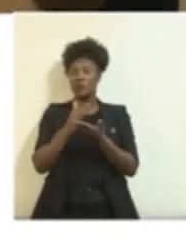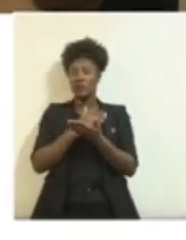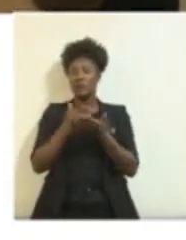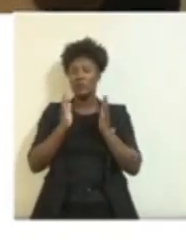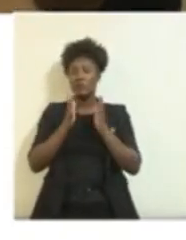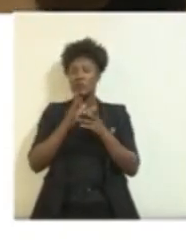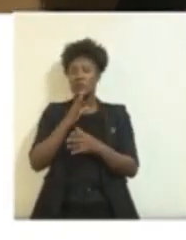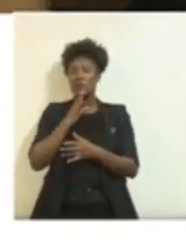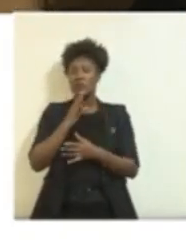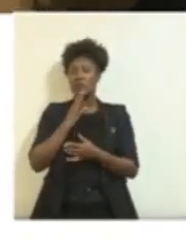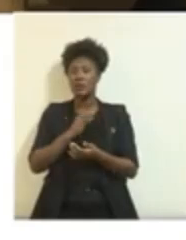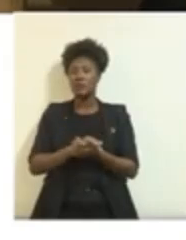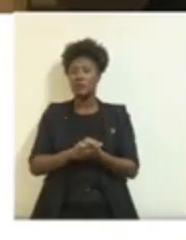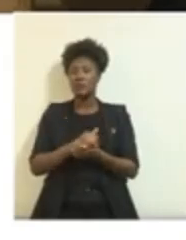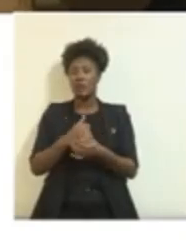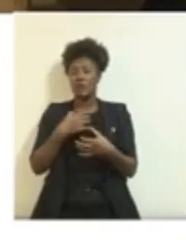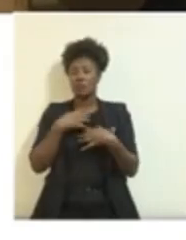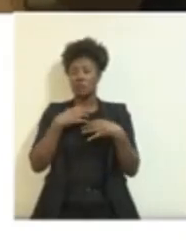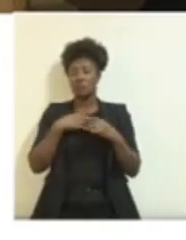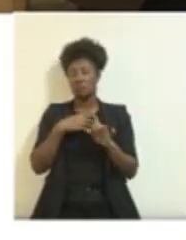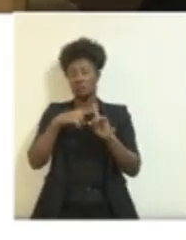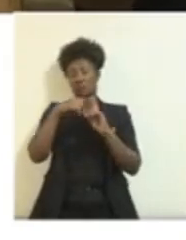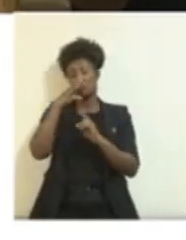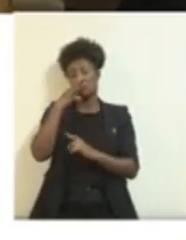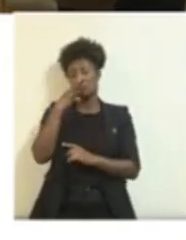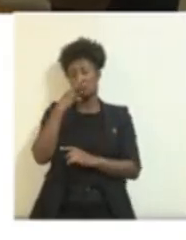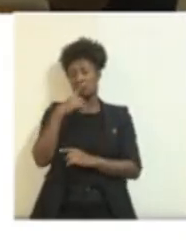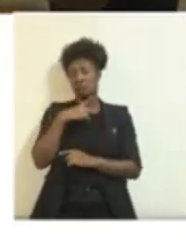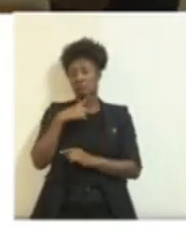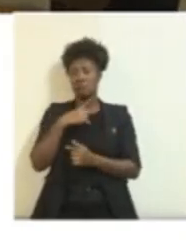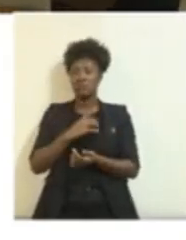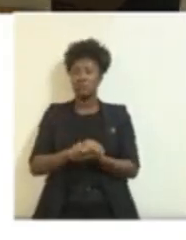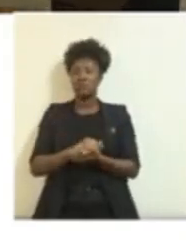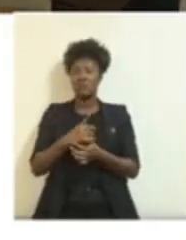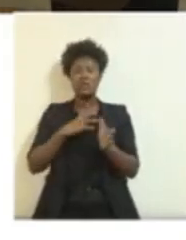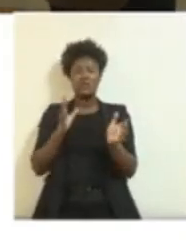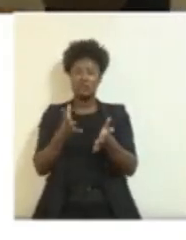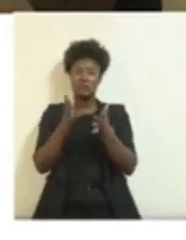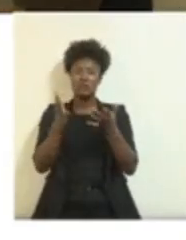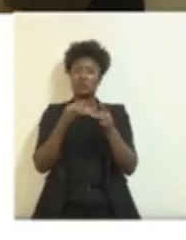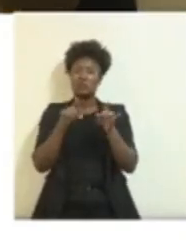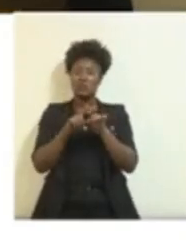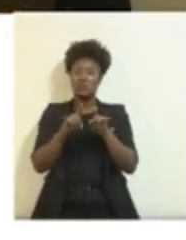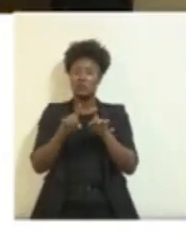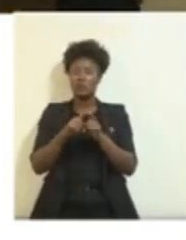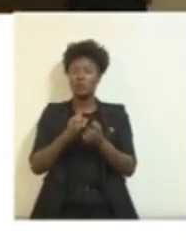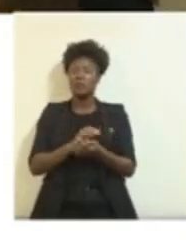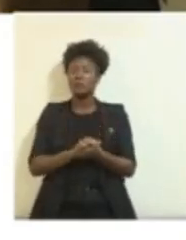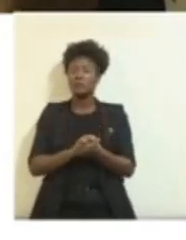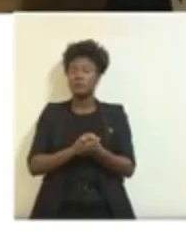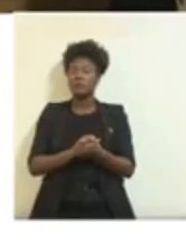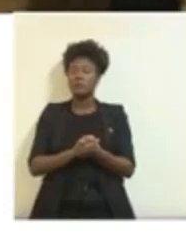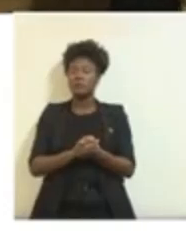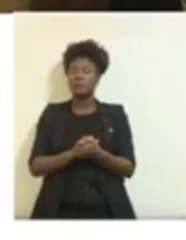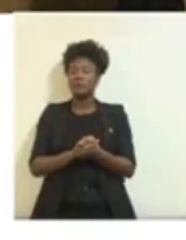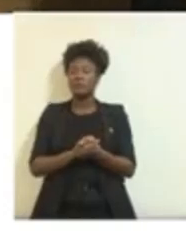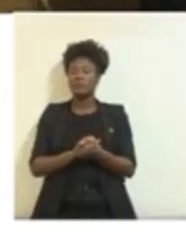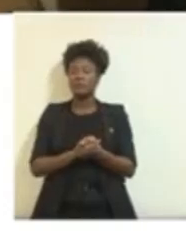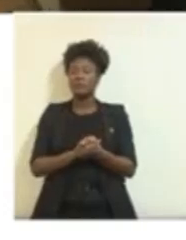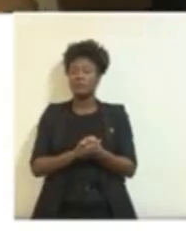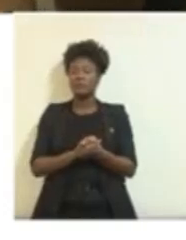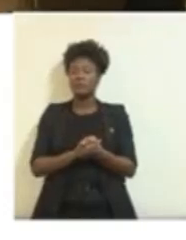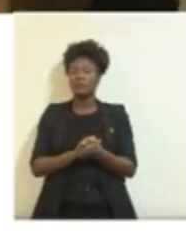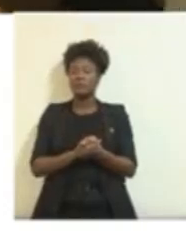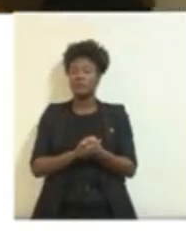fiquei positivamente surpreso, né, que tem incentivos a sistemas de produção ambientalmente sustentáveis em geral,